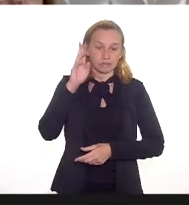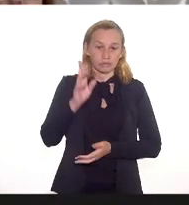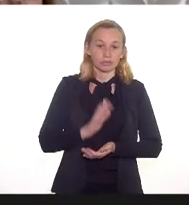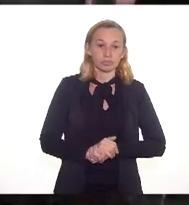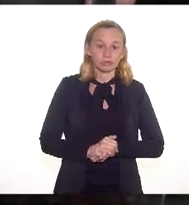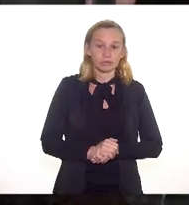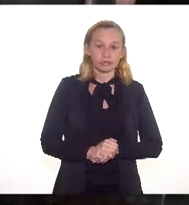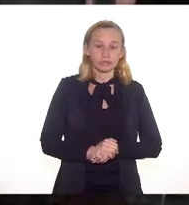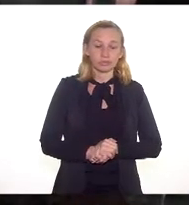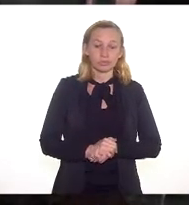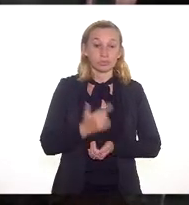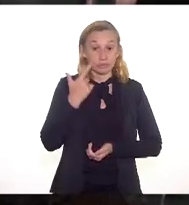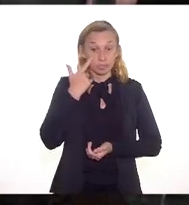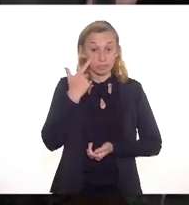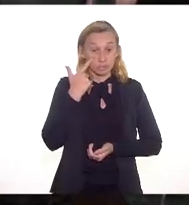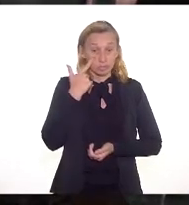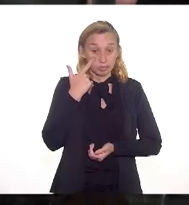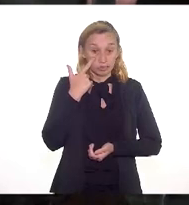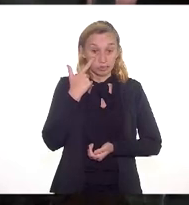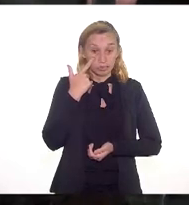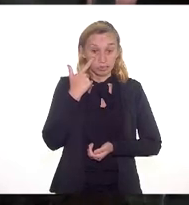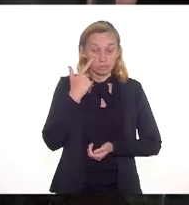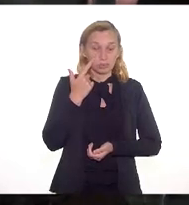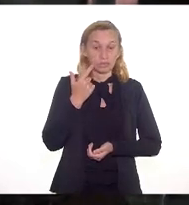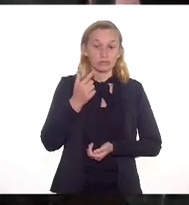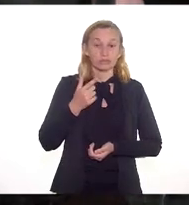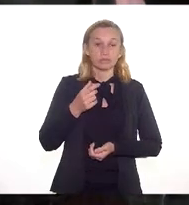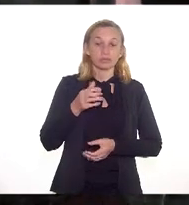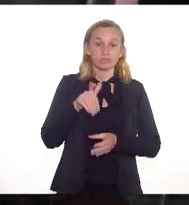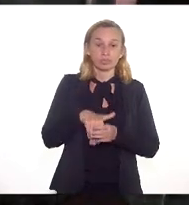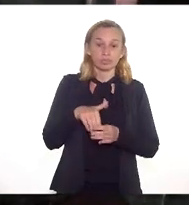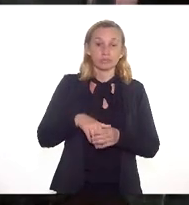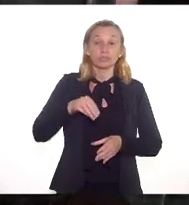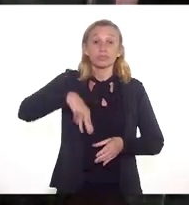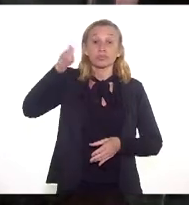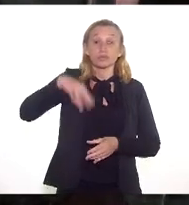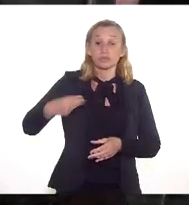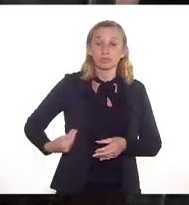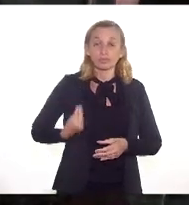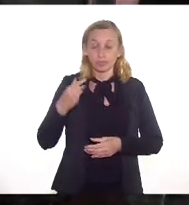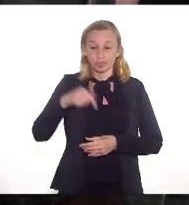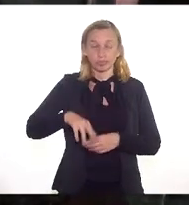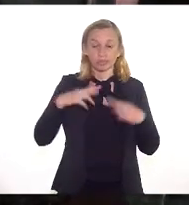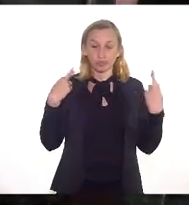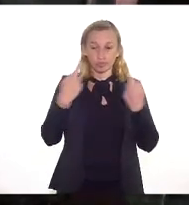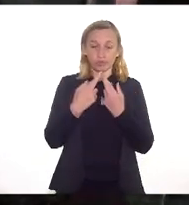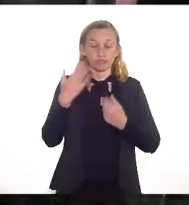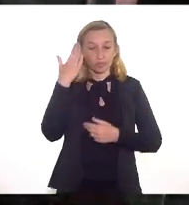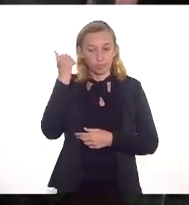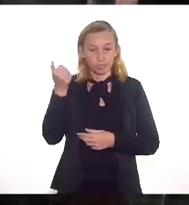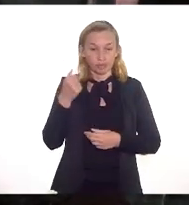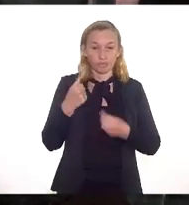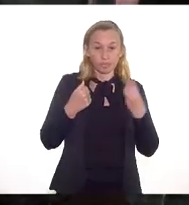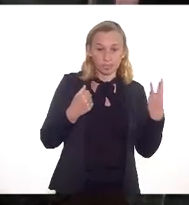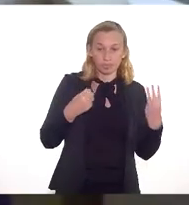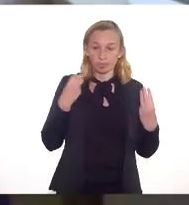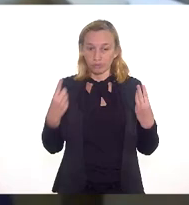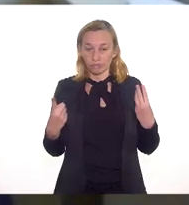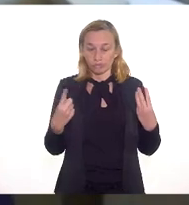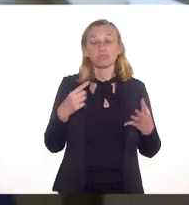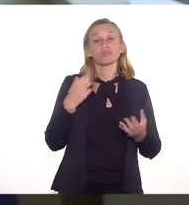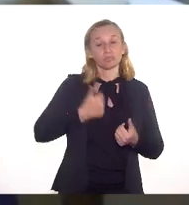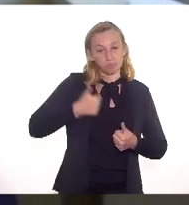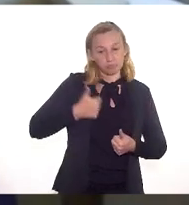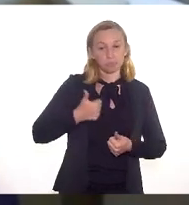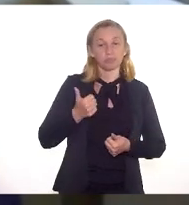tem que computar primeiro os votos dos titulares, ver quem é titular, para saber se deu 4-3, 3-4, primeiro os